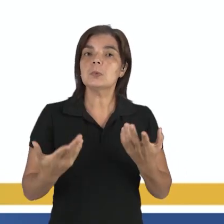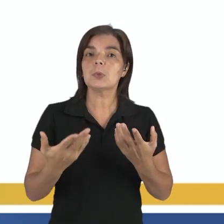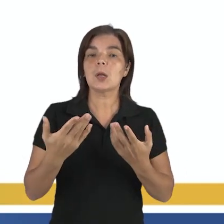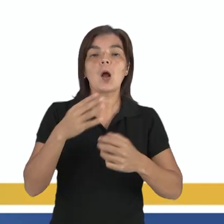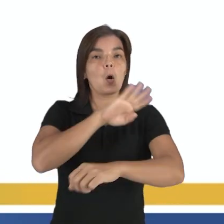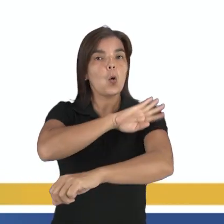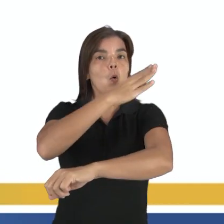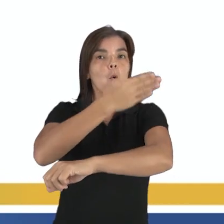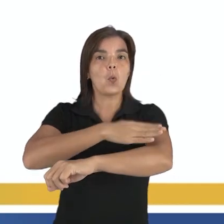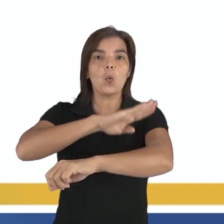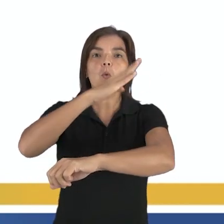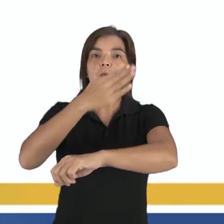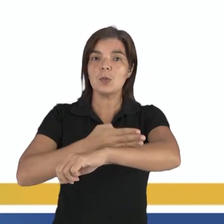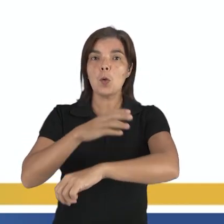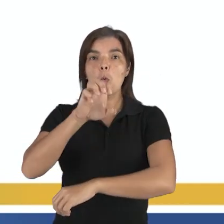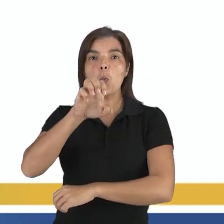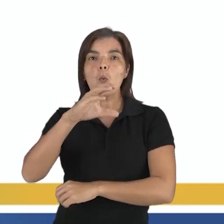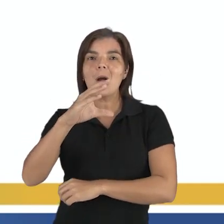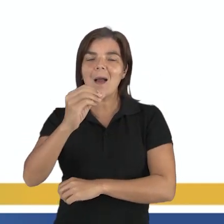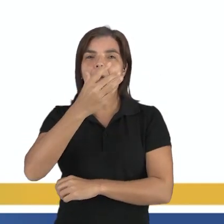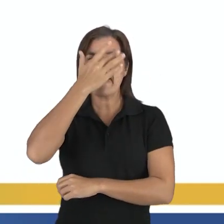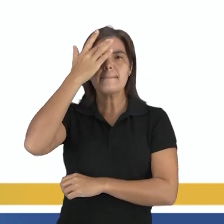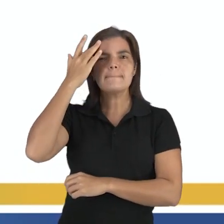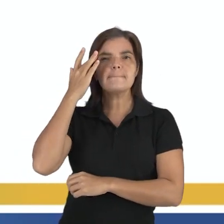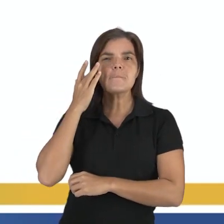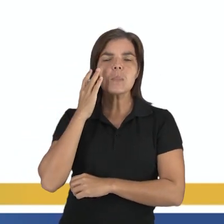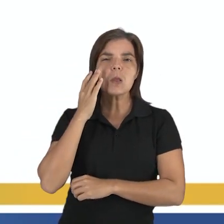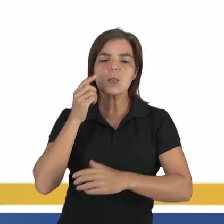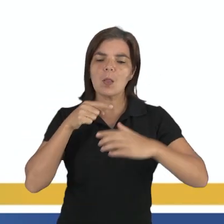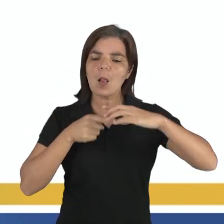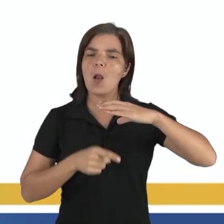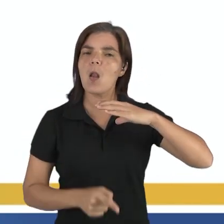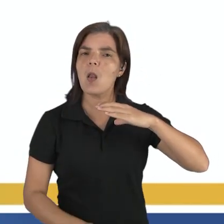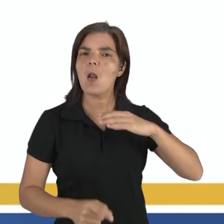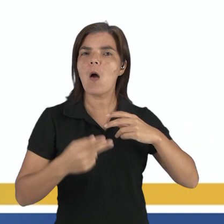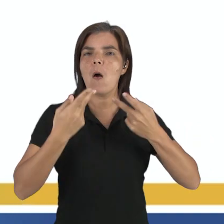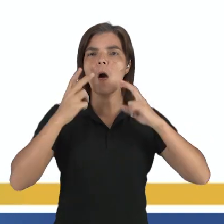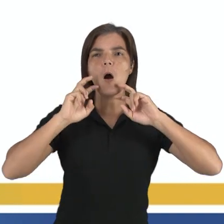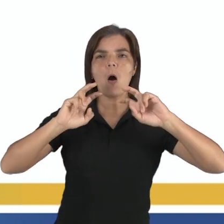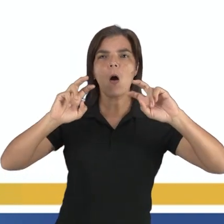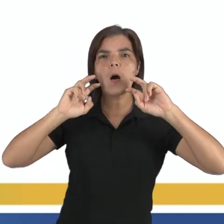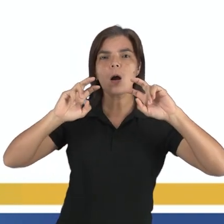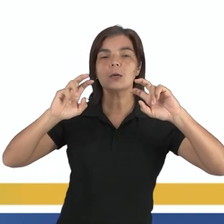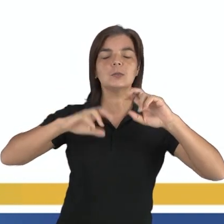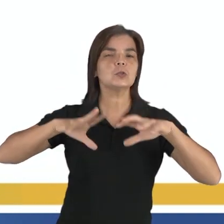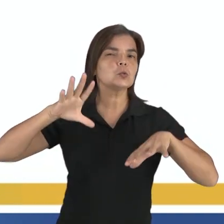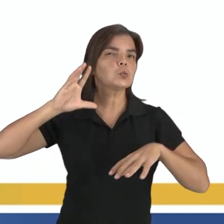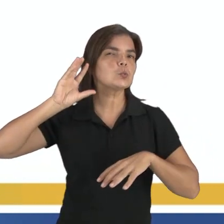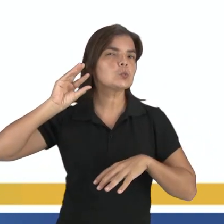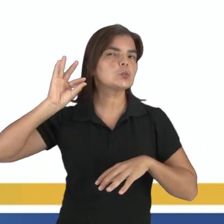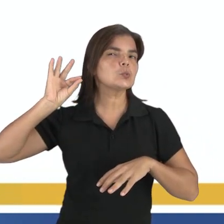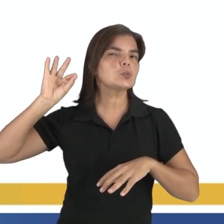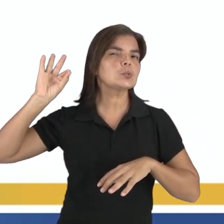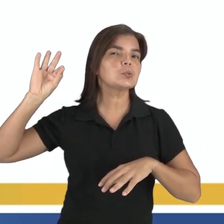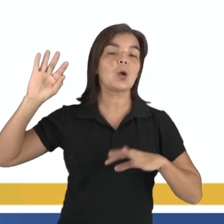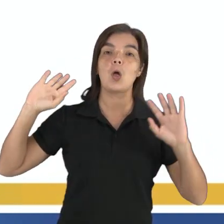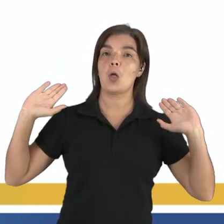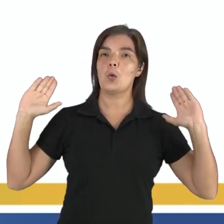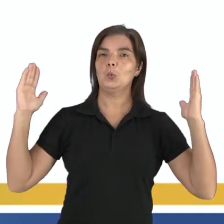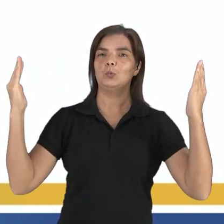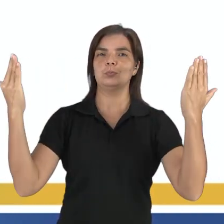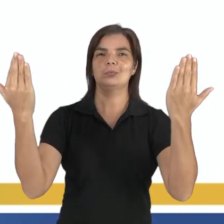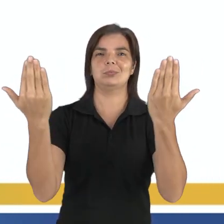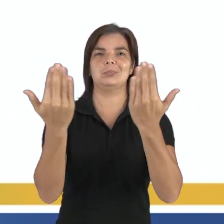na montanha tem o eco. E aí a pessoa que falava lá embaixo no palco se ouvia por toda